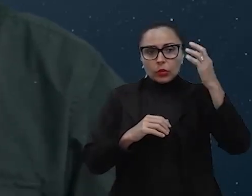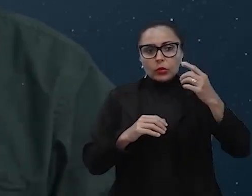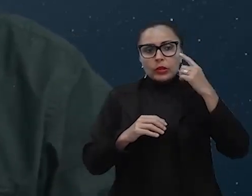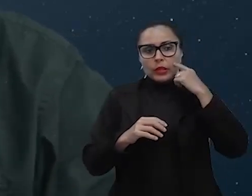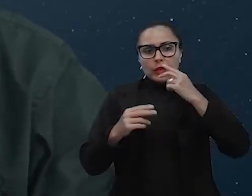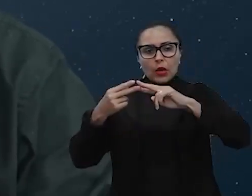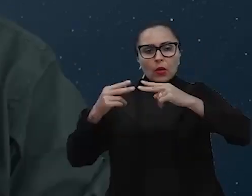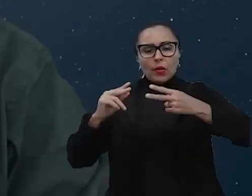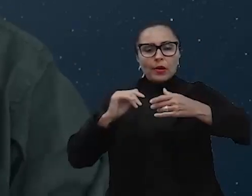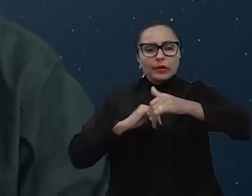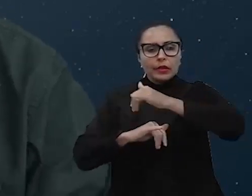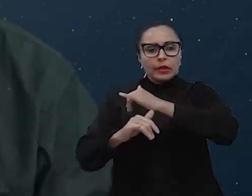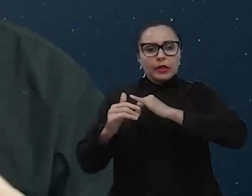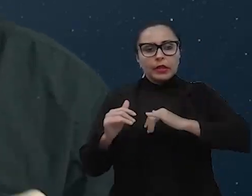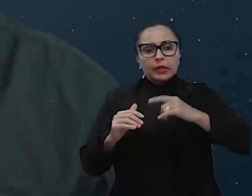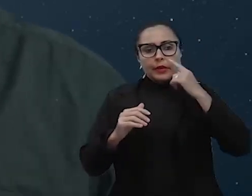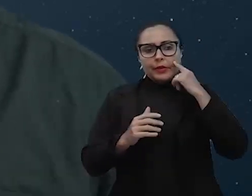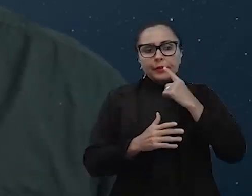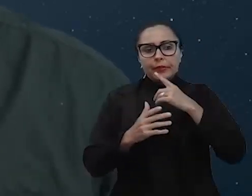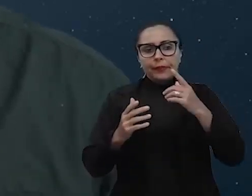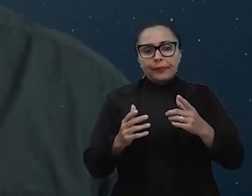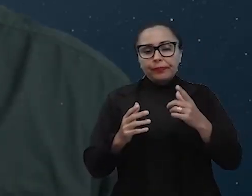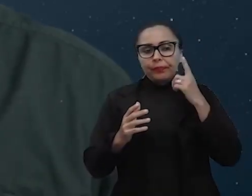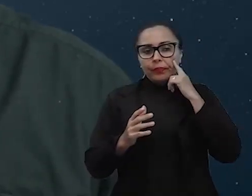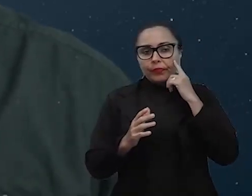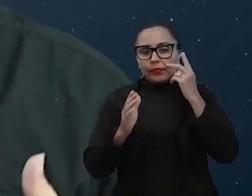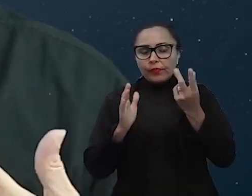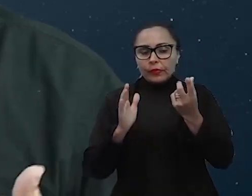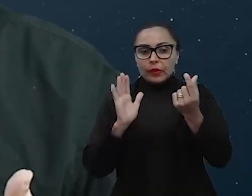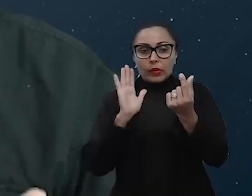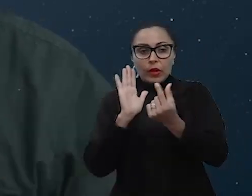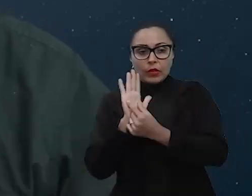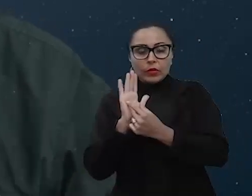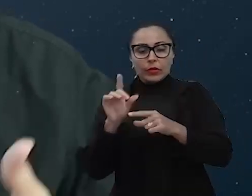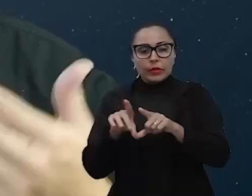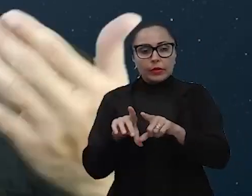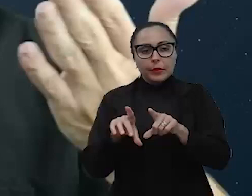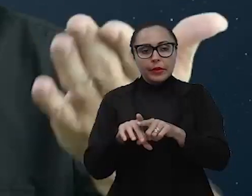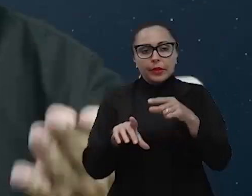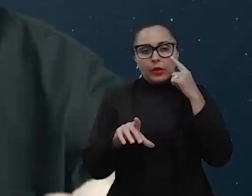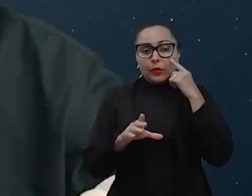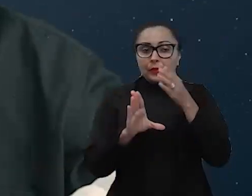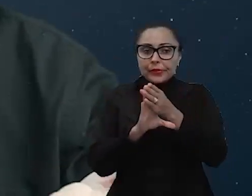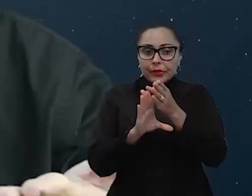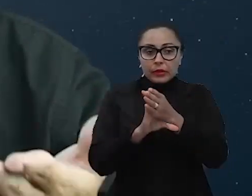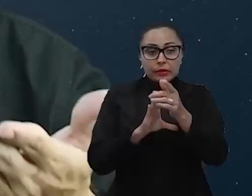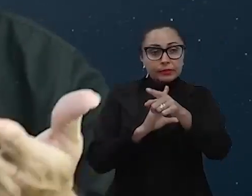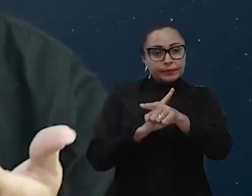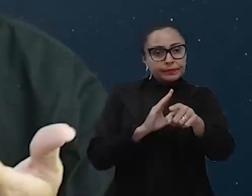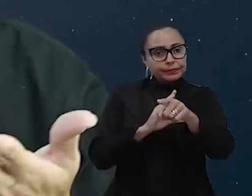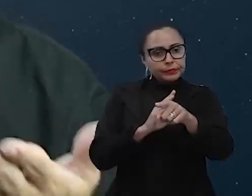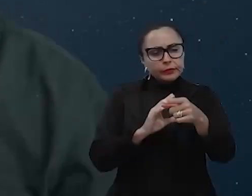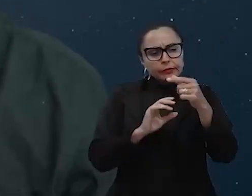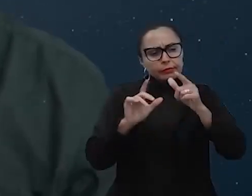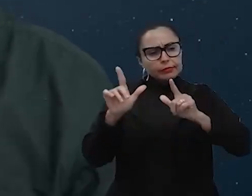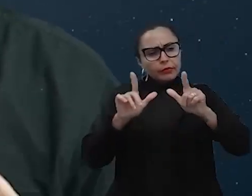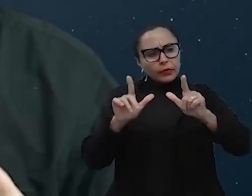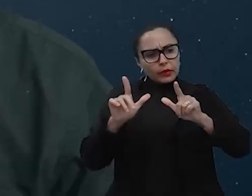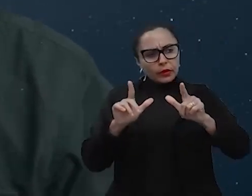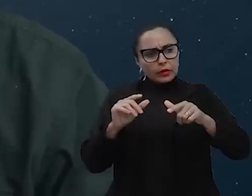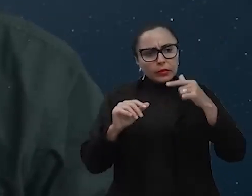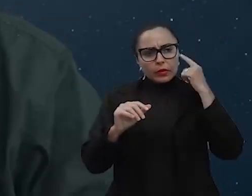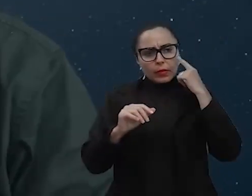energia, entenderam os resistores e sua associação. Eu recomendo a você que está assistindo essa aula, qualquer